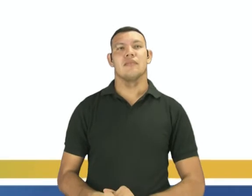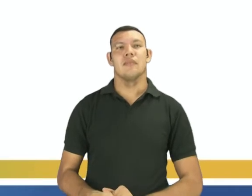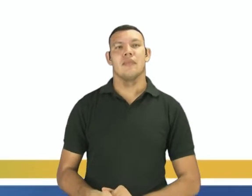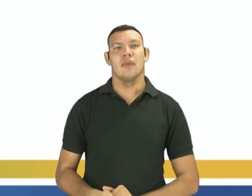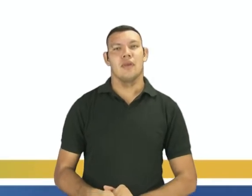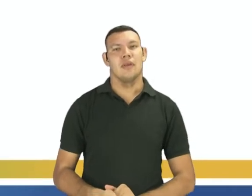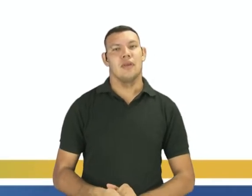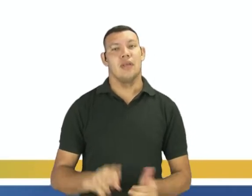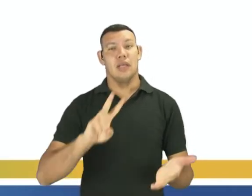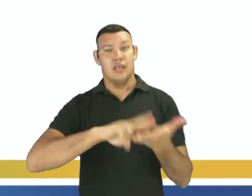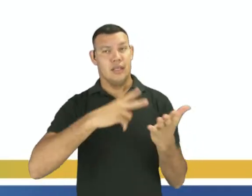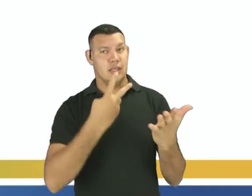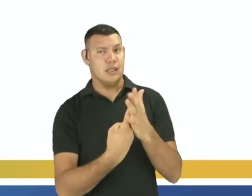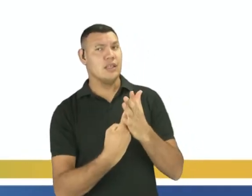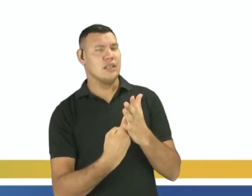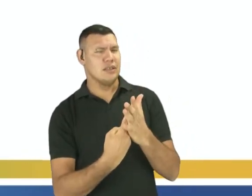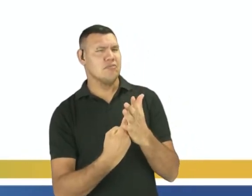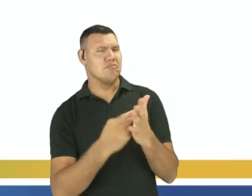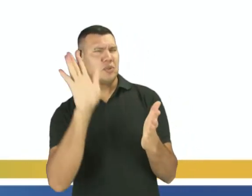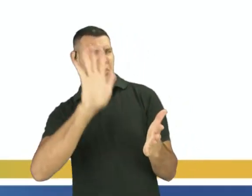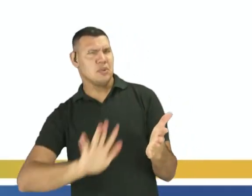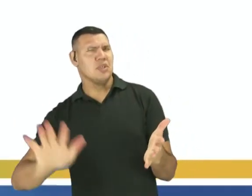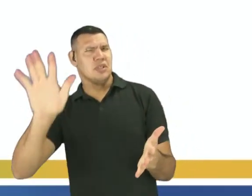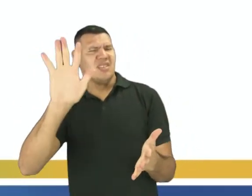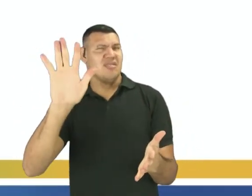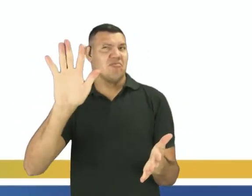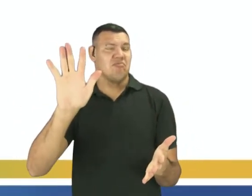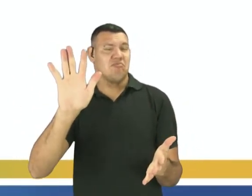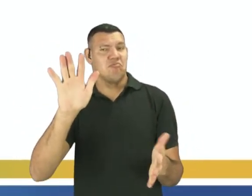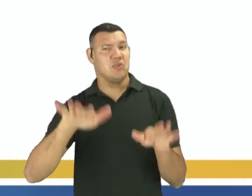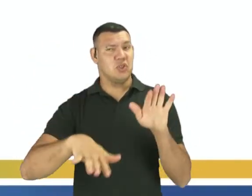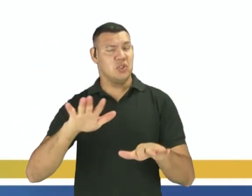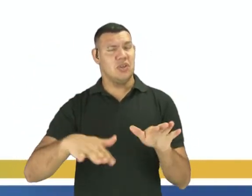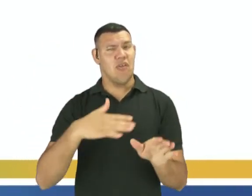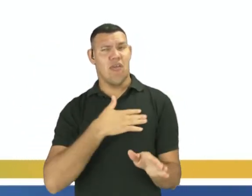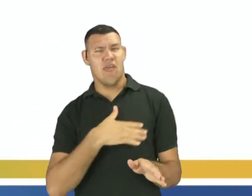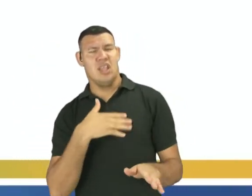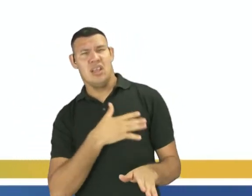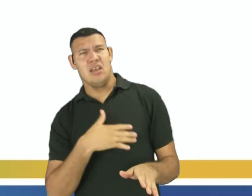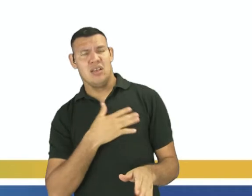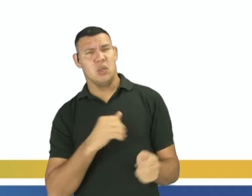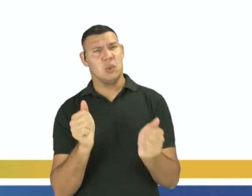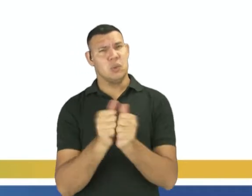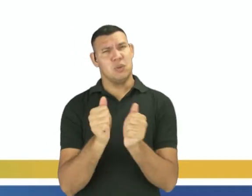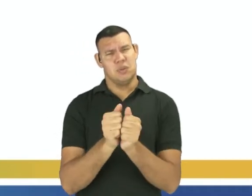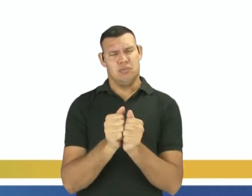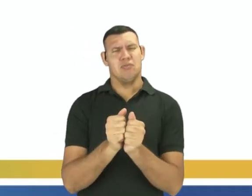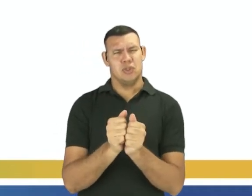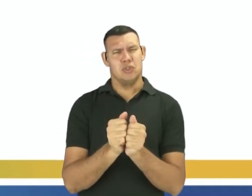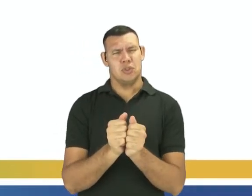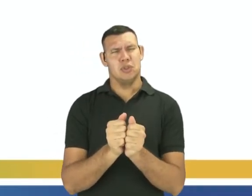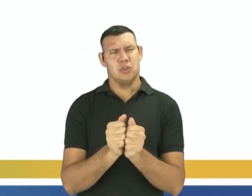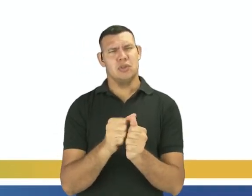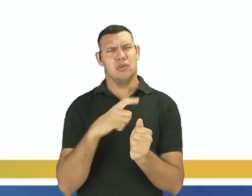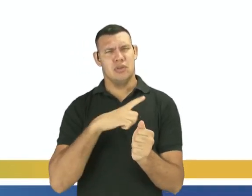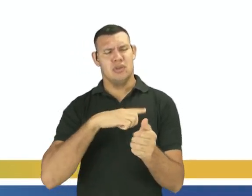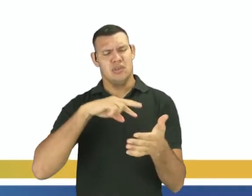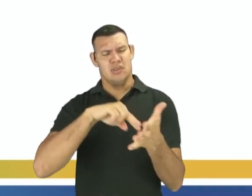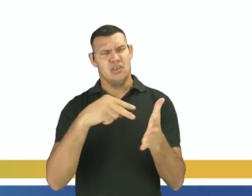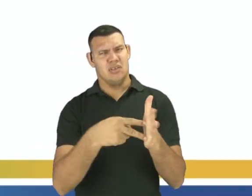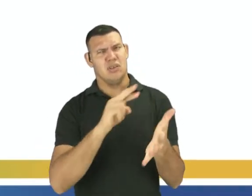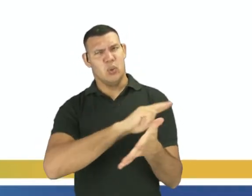traduzindo assim genericamente, pode ser gostar, pode ser juntar, né? Tem vários significados. Mas aqui nesse